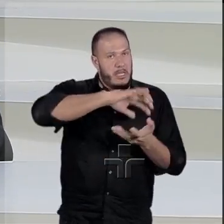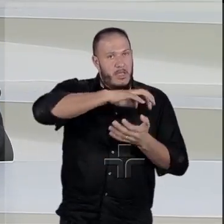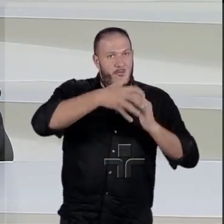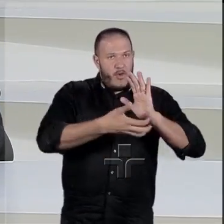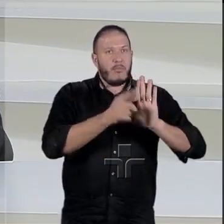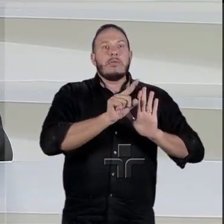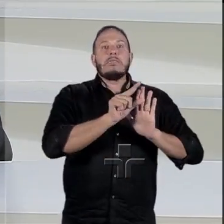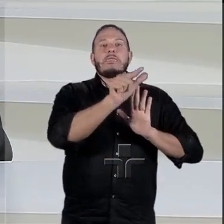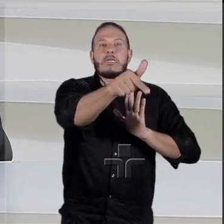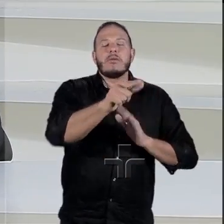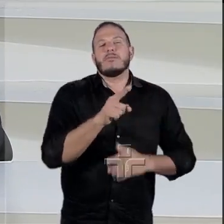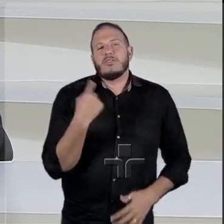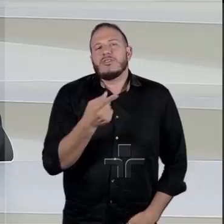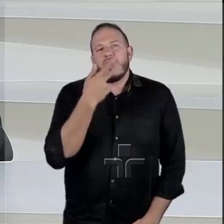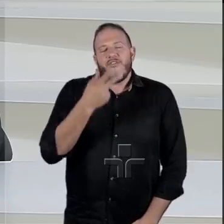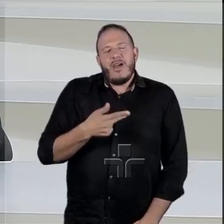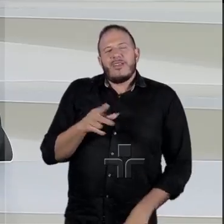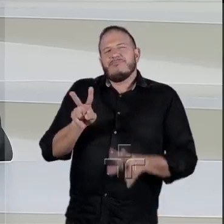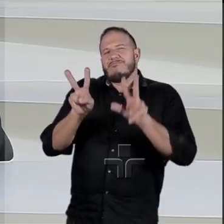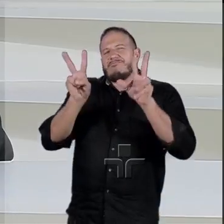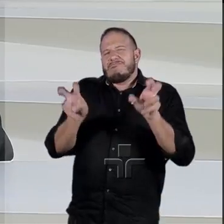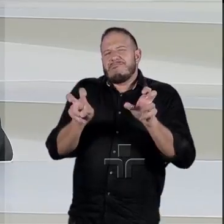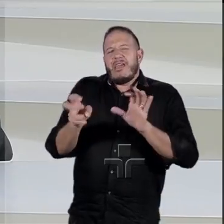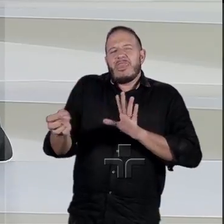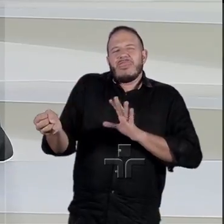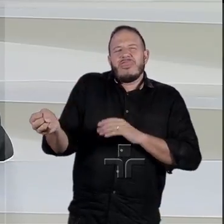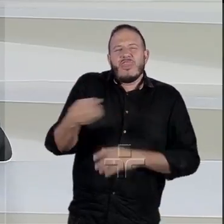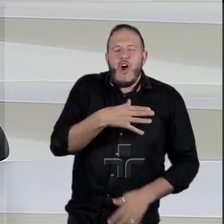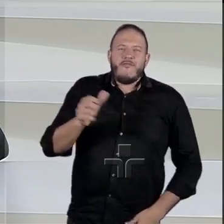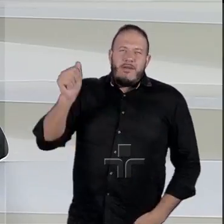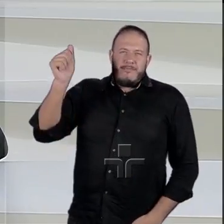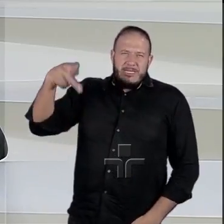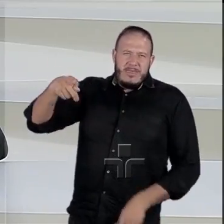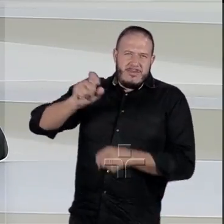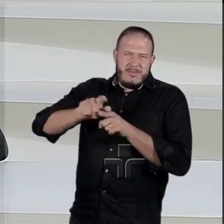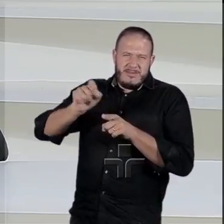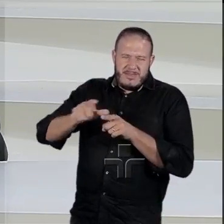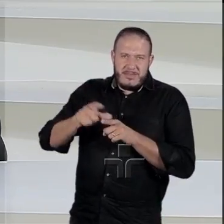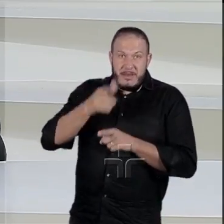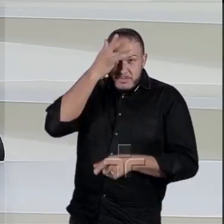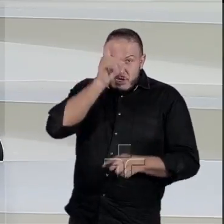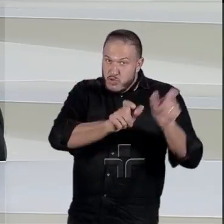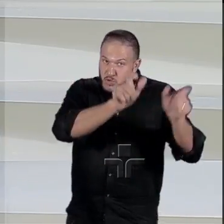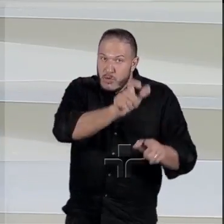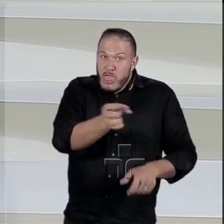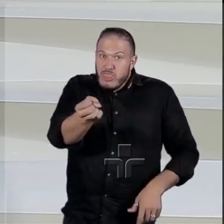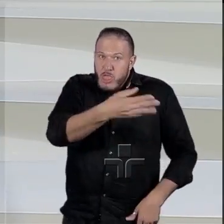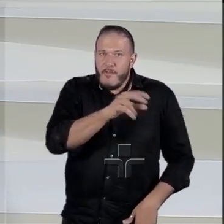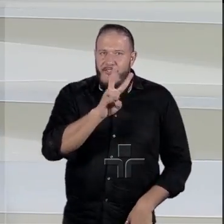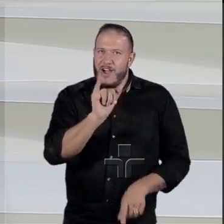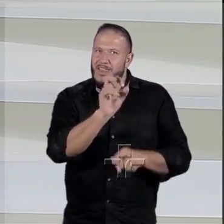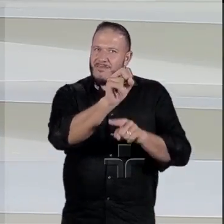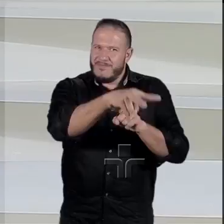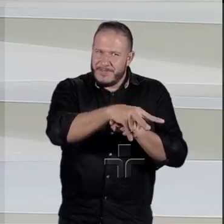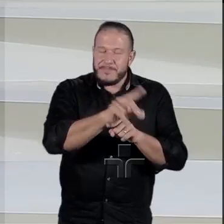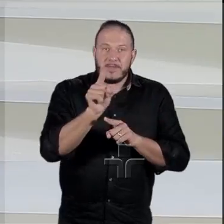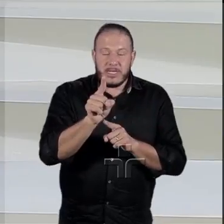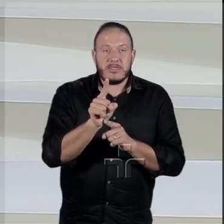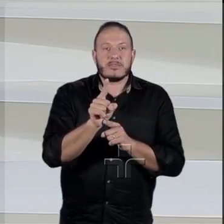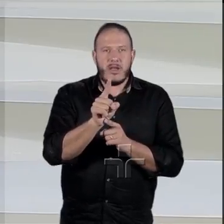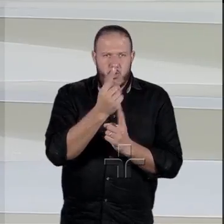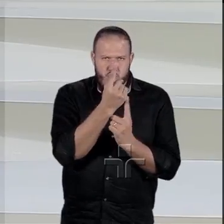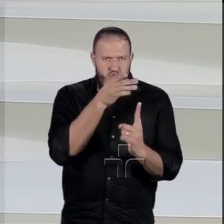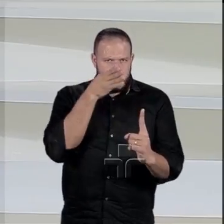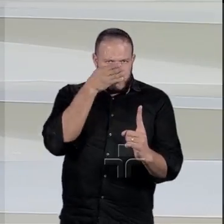de nova aposentadoria, nova previdência para os novos trabalhadores. E ela seria baseada em 4